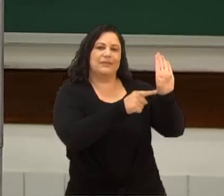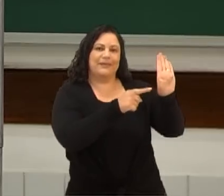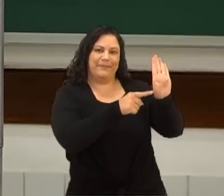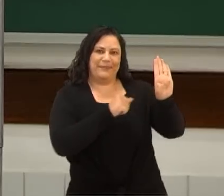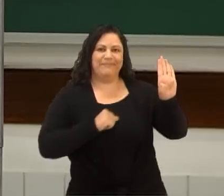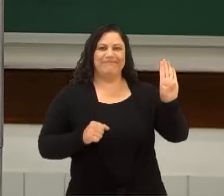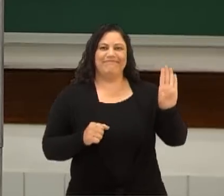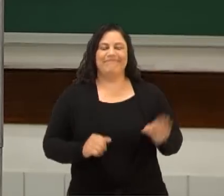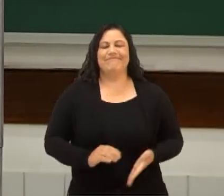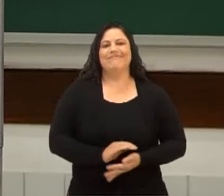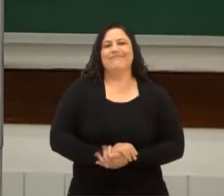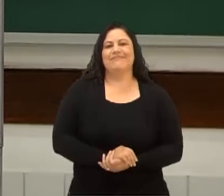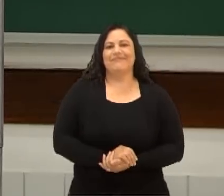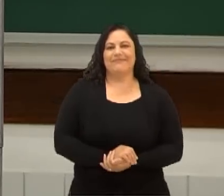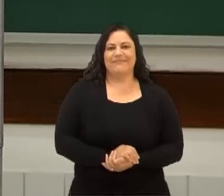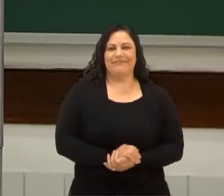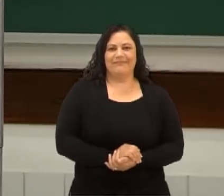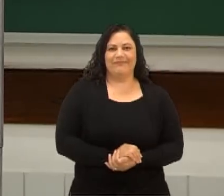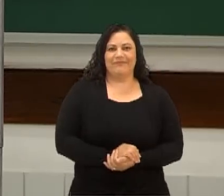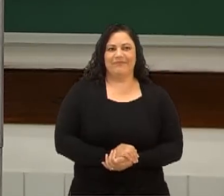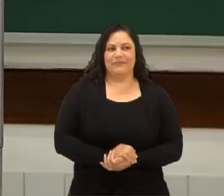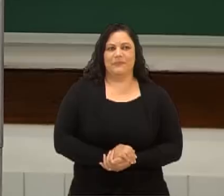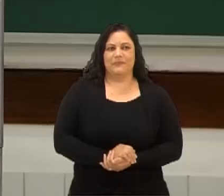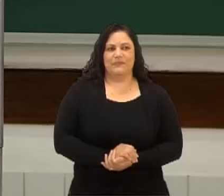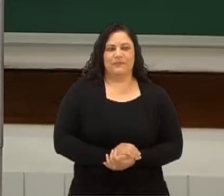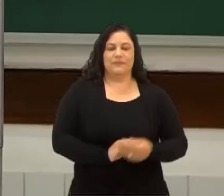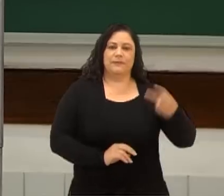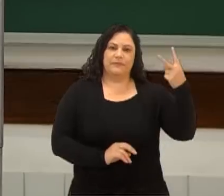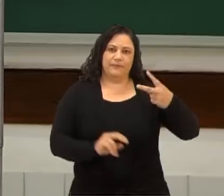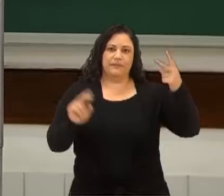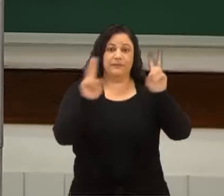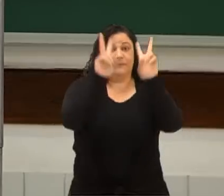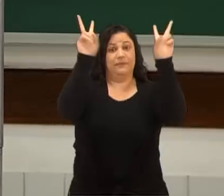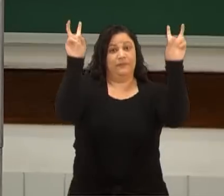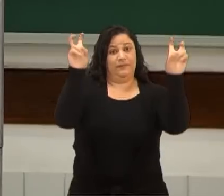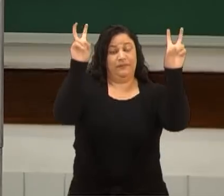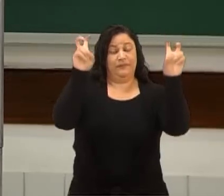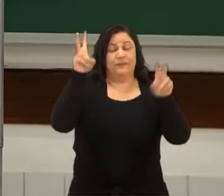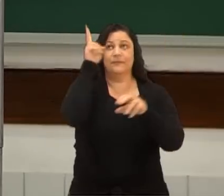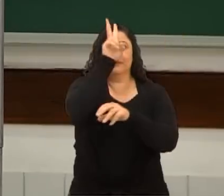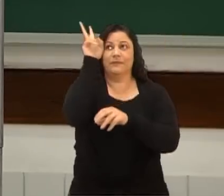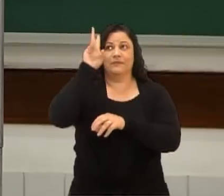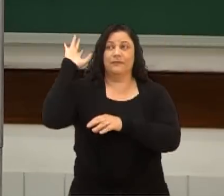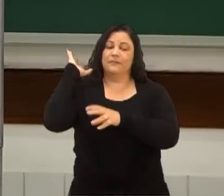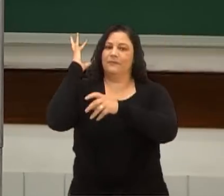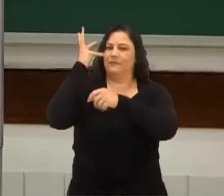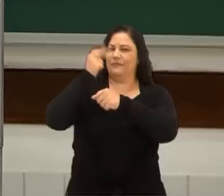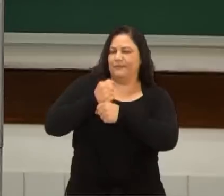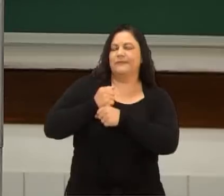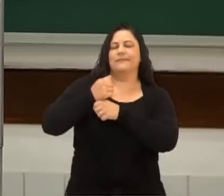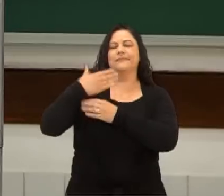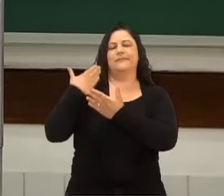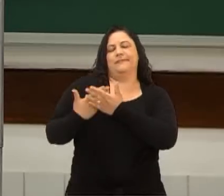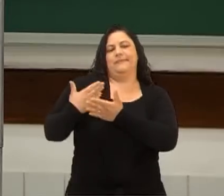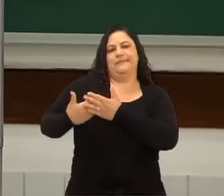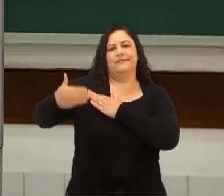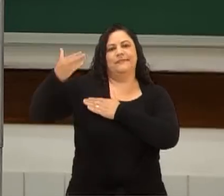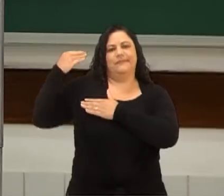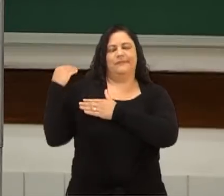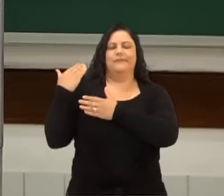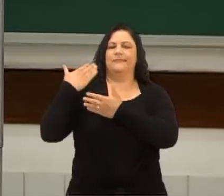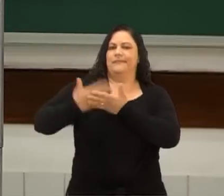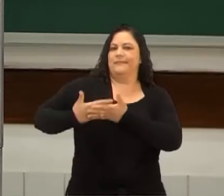aqui. Vamos ao nosso segundo tema da retomada de hoje, que é a diferença entre esses